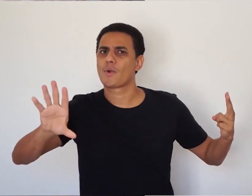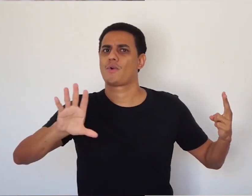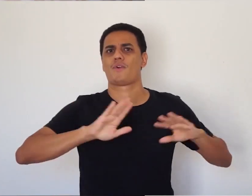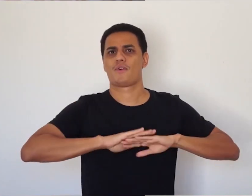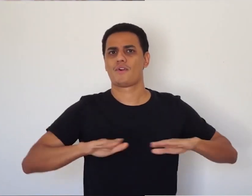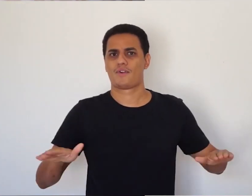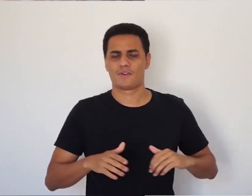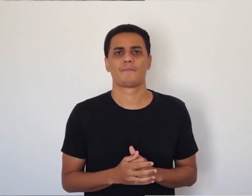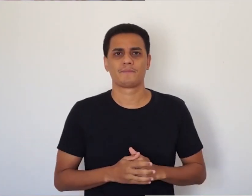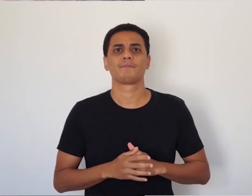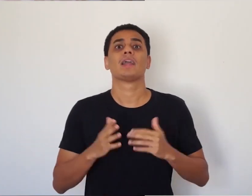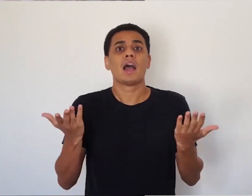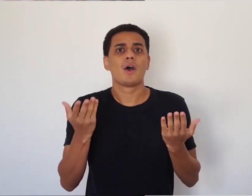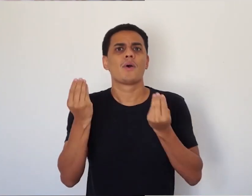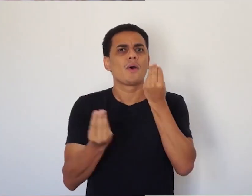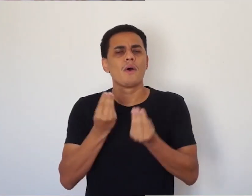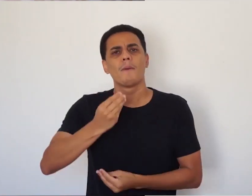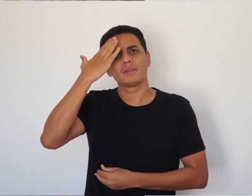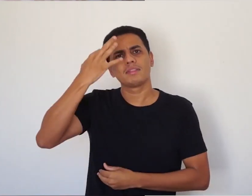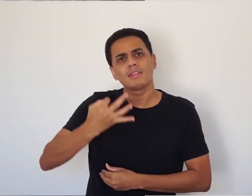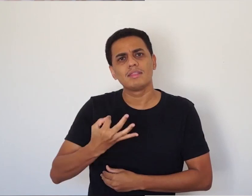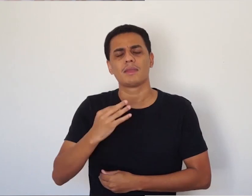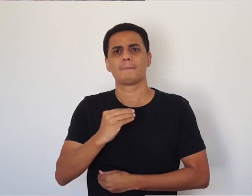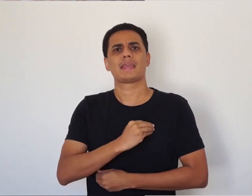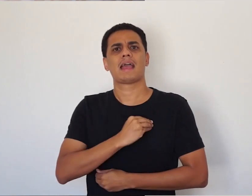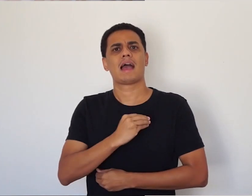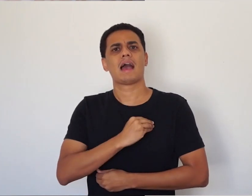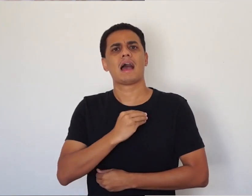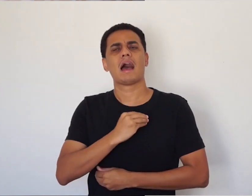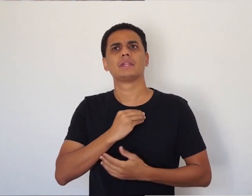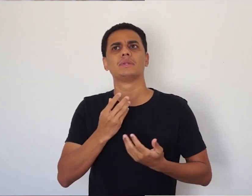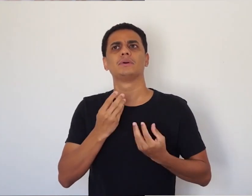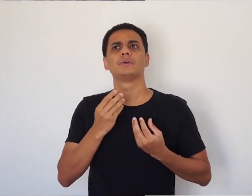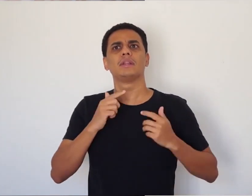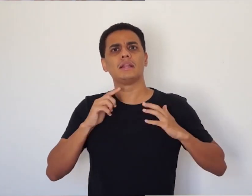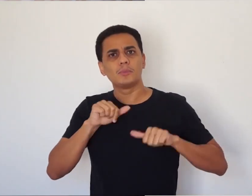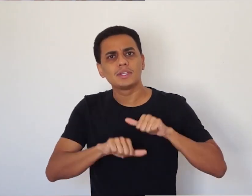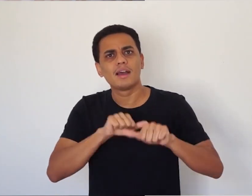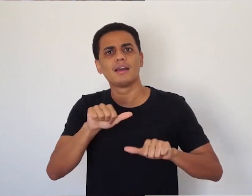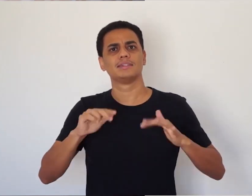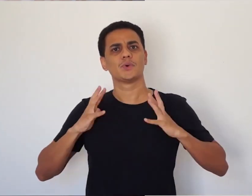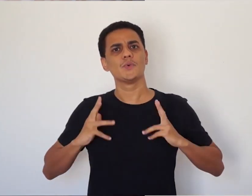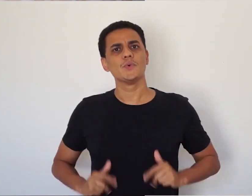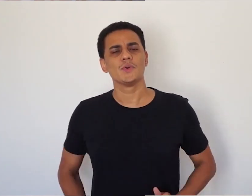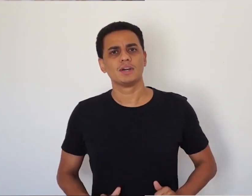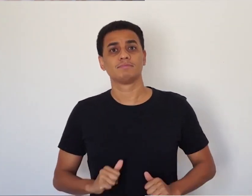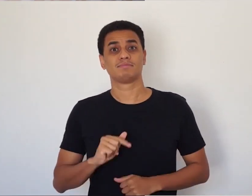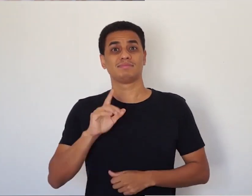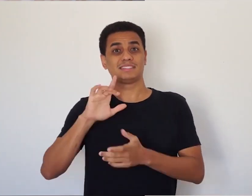do Evangelho, da boa notícia de salvação, do perdão dos nossos pecados, se perdeu em apenas 2